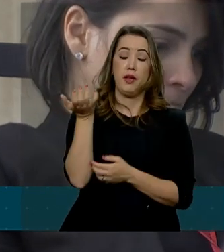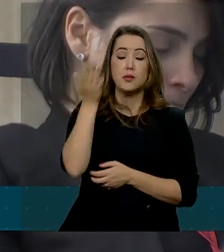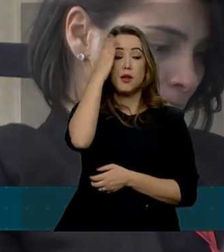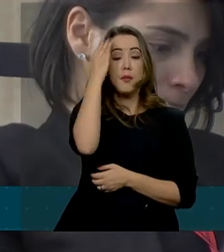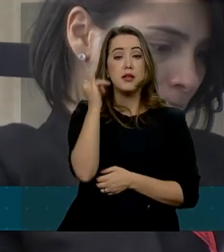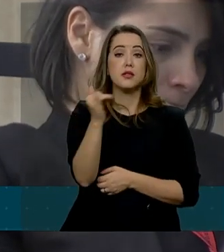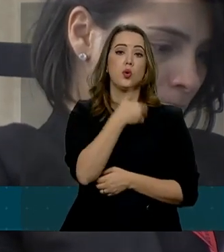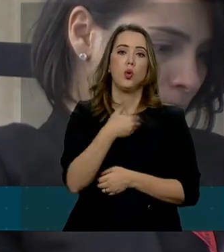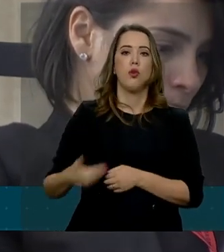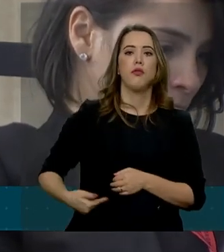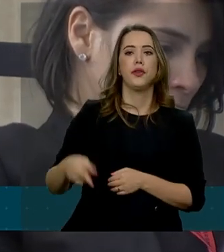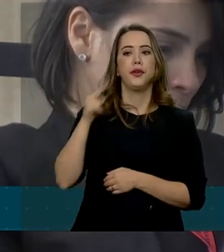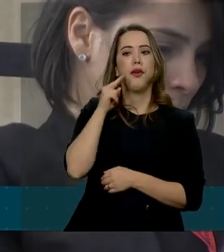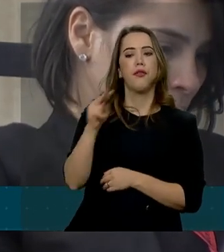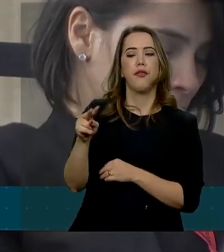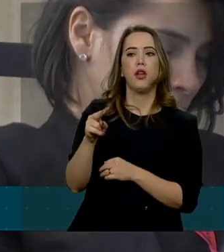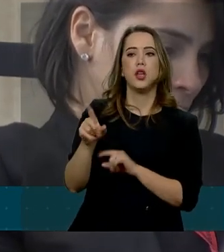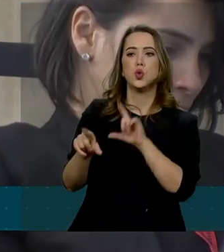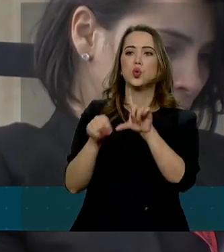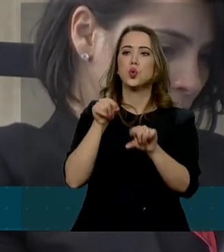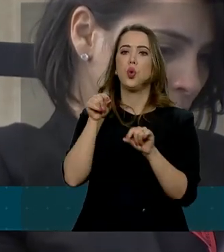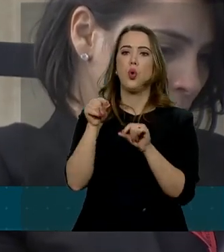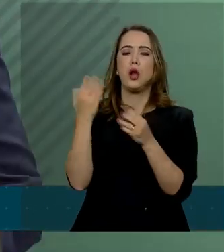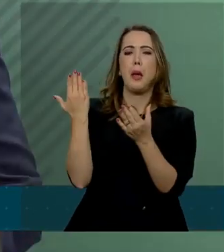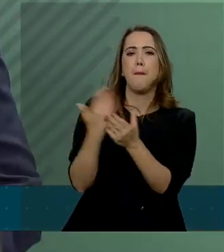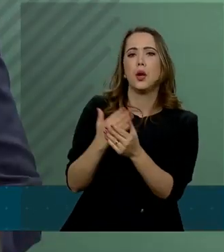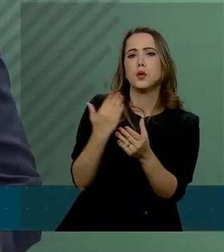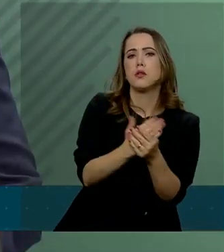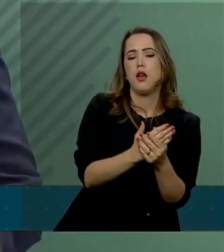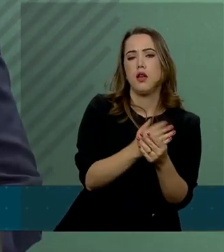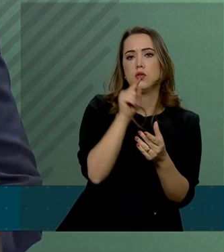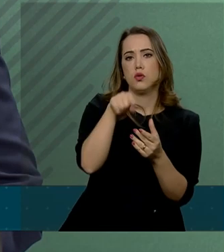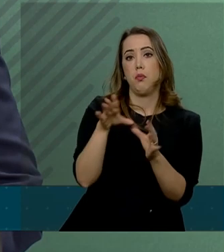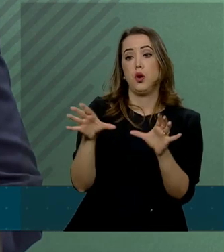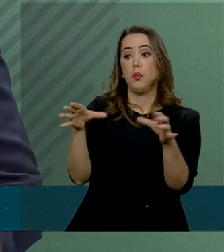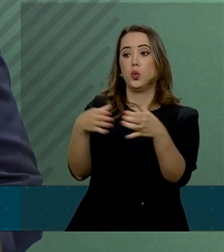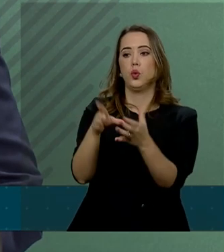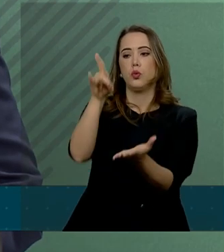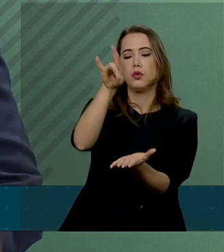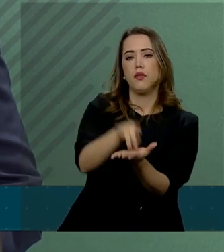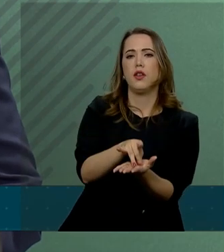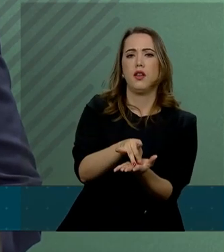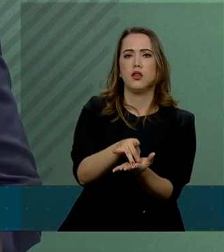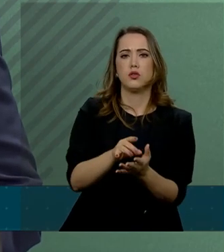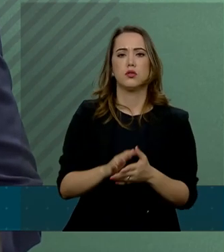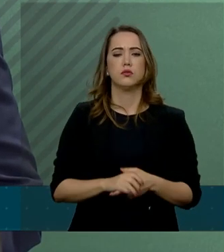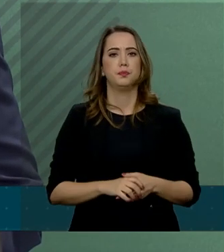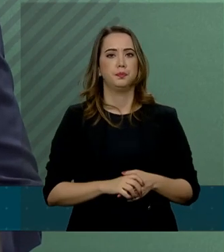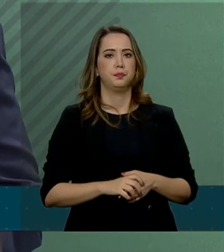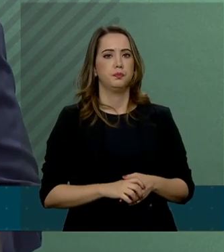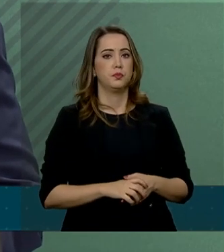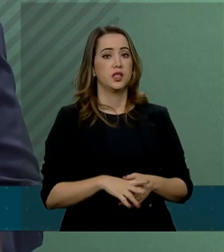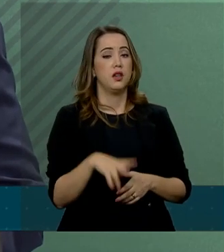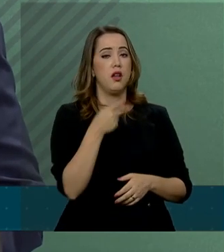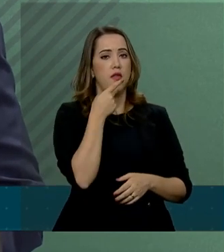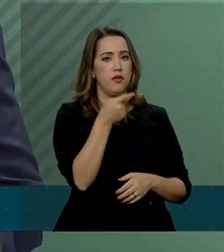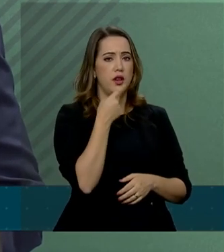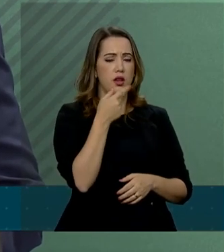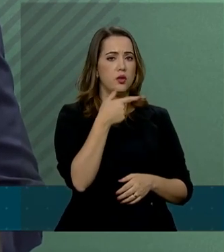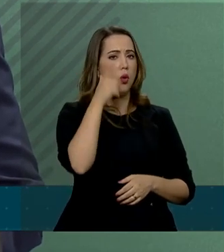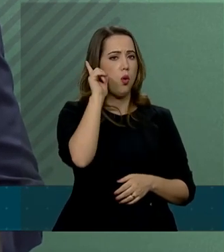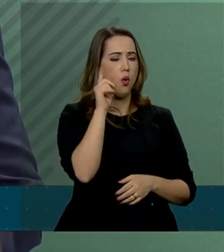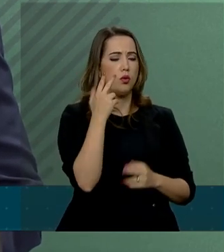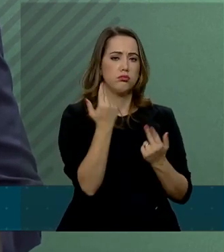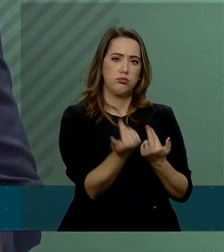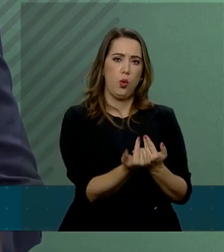pretende rever decisões conclusões adotadas pela comissão da verdade como dito ontem a você mesmo o